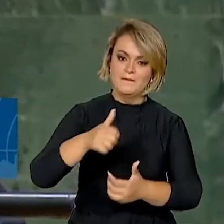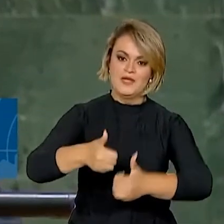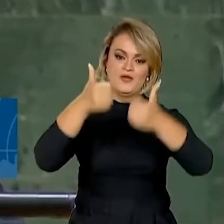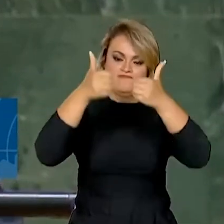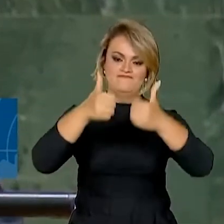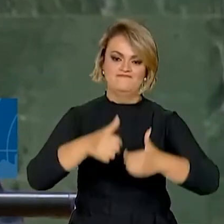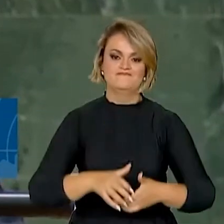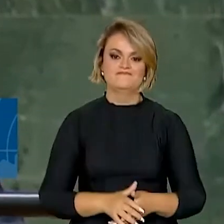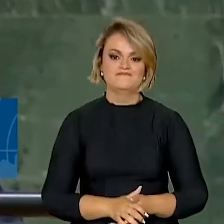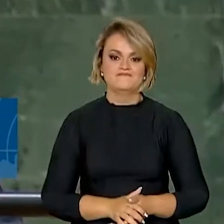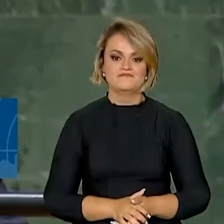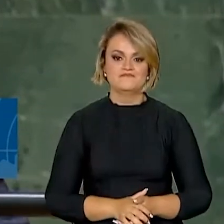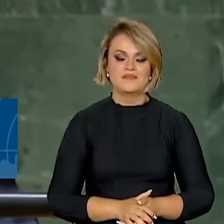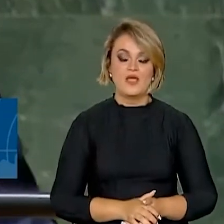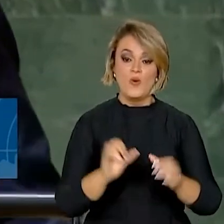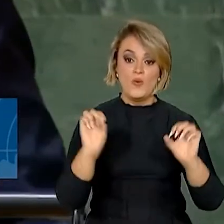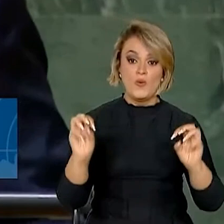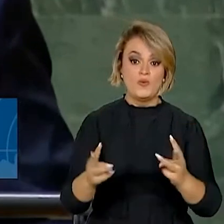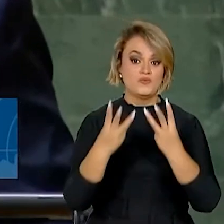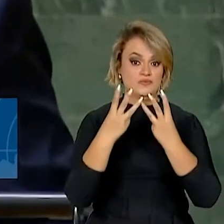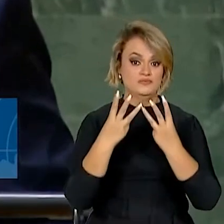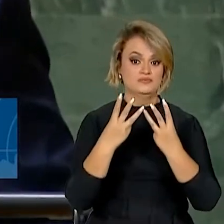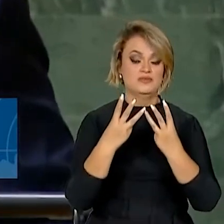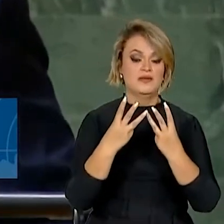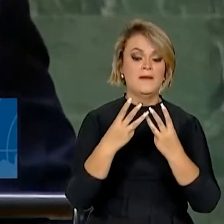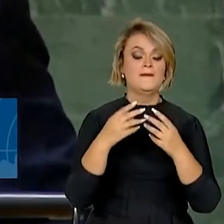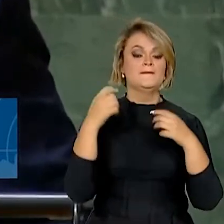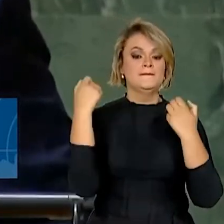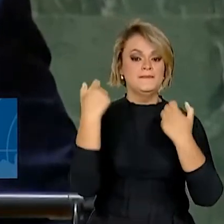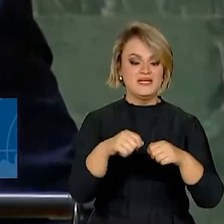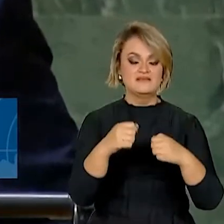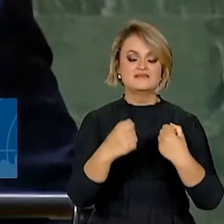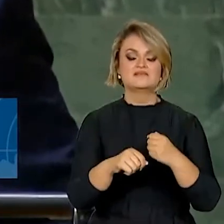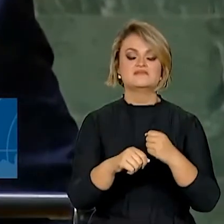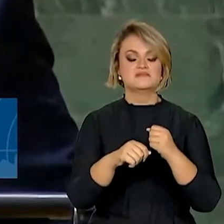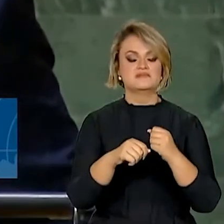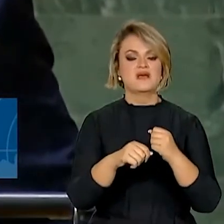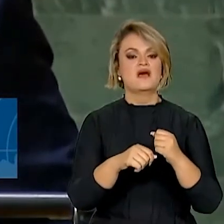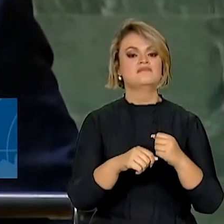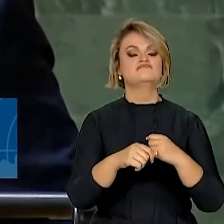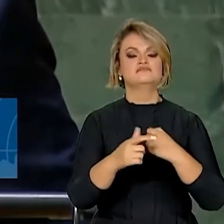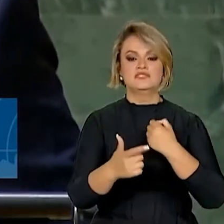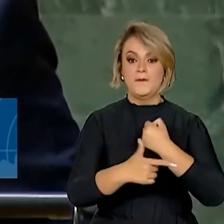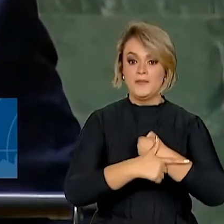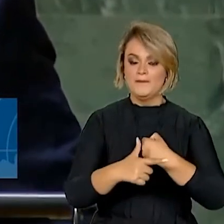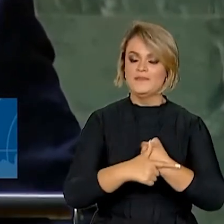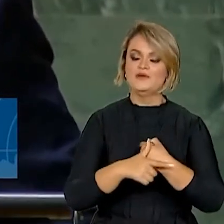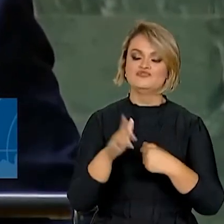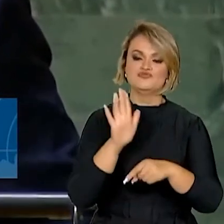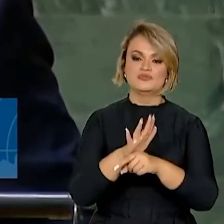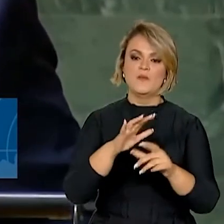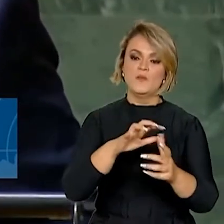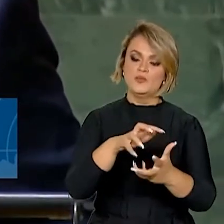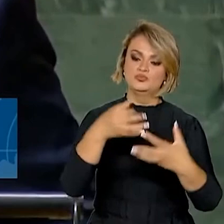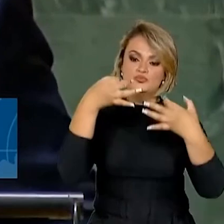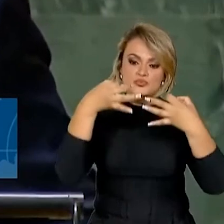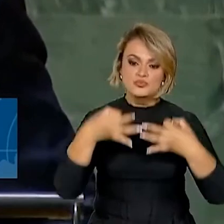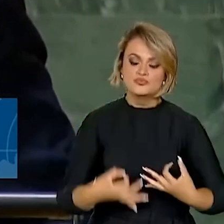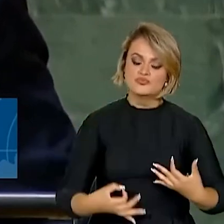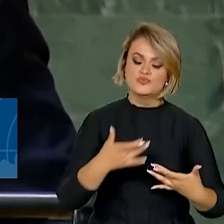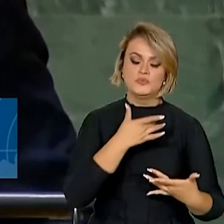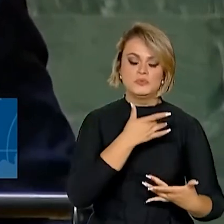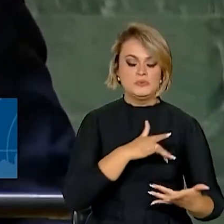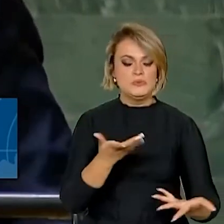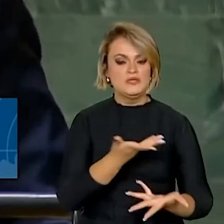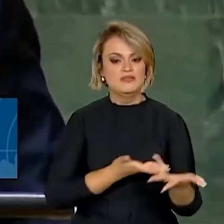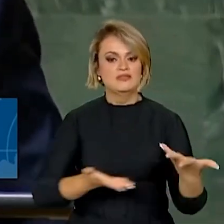nosso redor. A ONU precisa cumprir seu papel de construtora de um mundo mais justo,